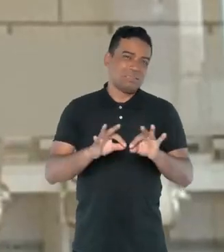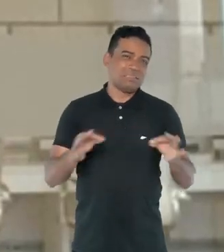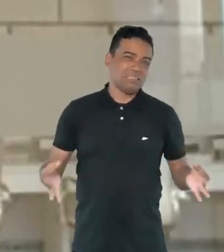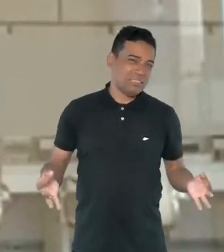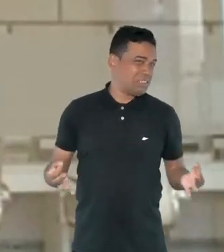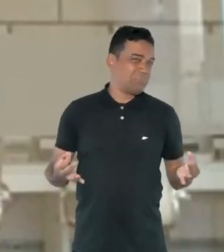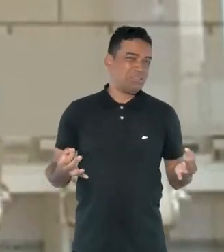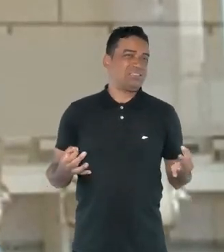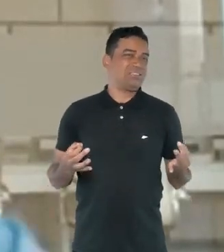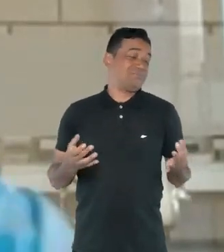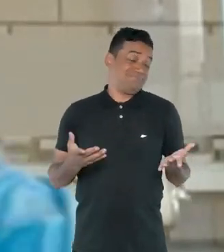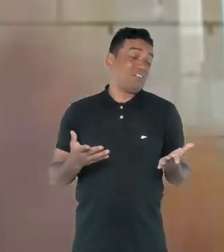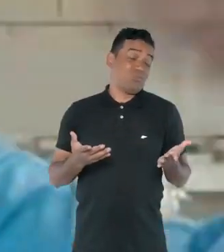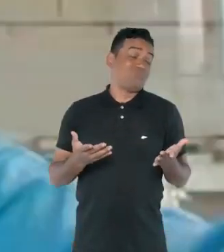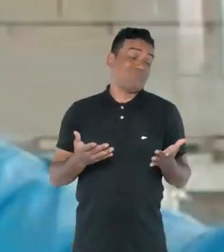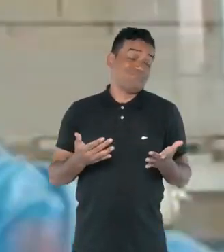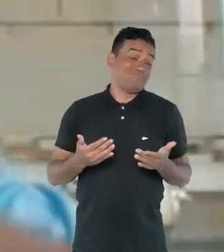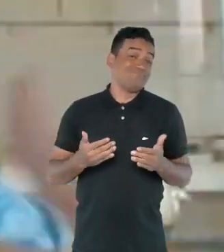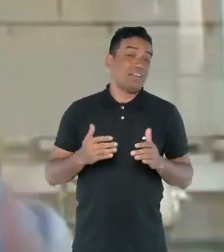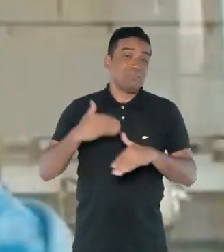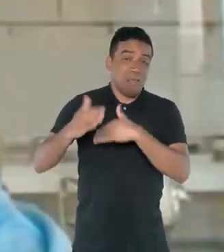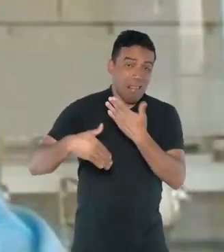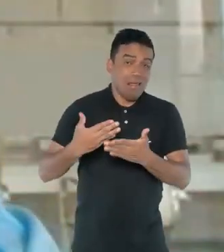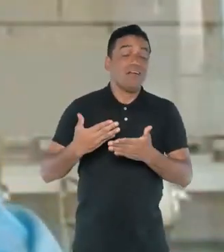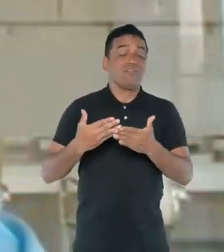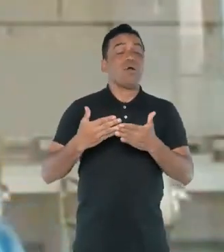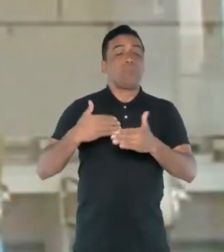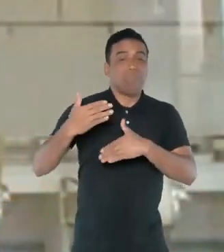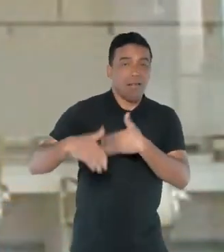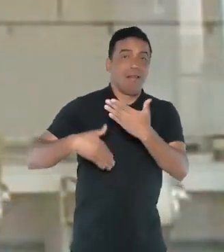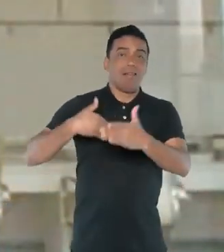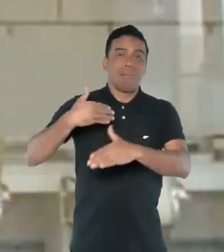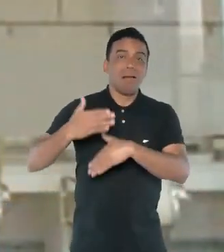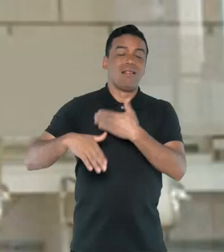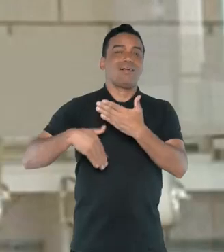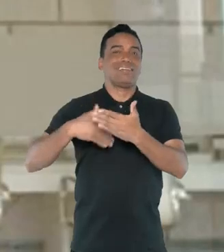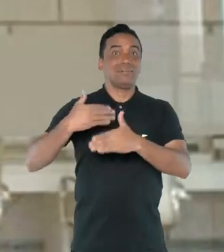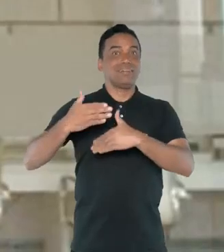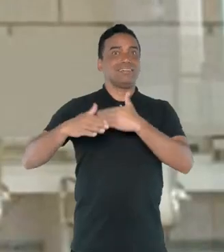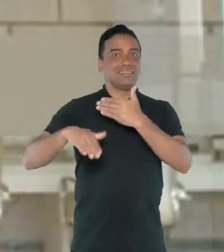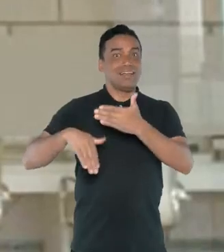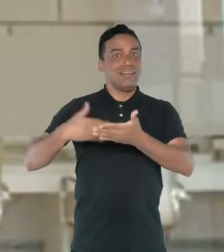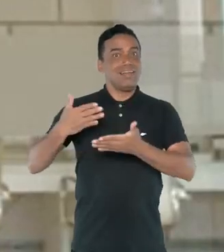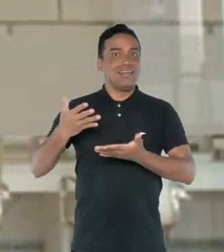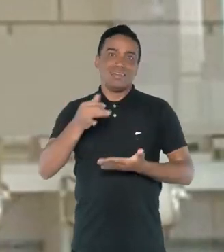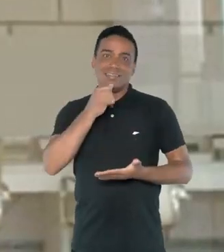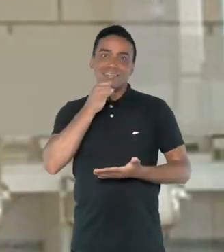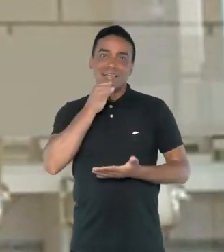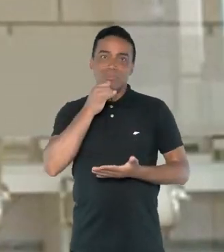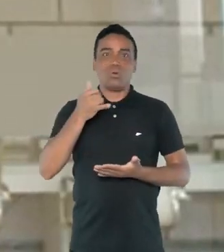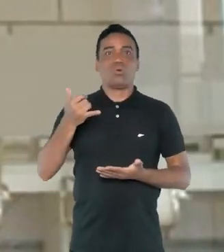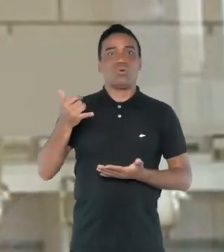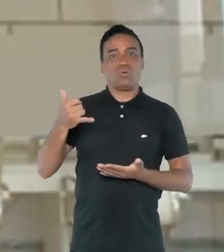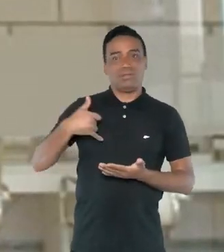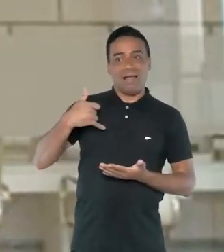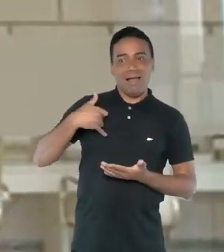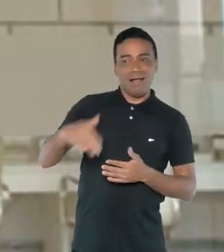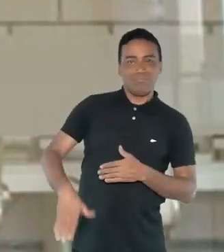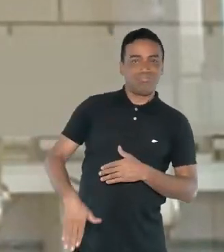né, no começo, e ele vai aumentando à medida em que eu ia